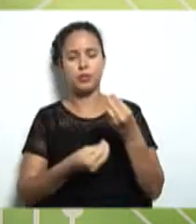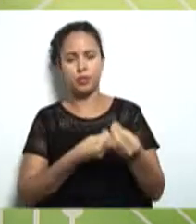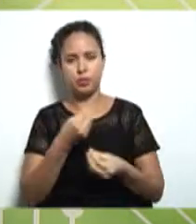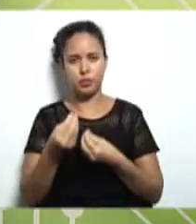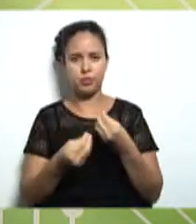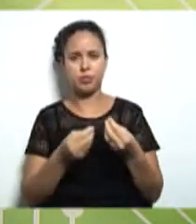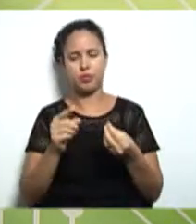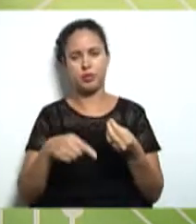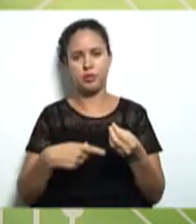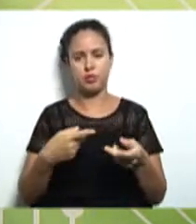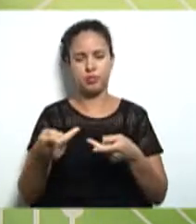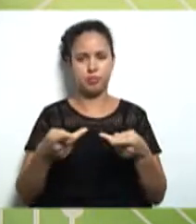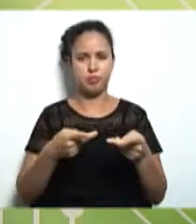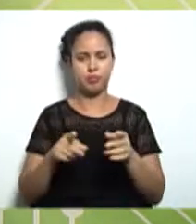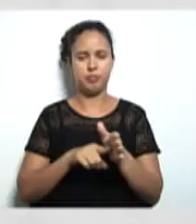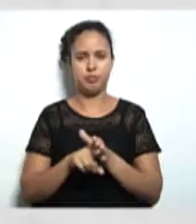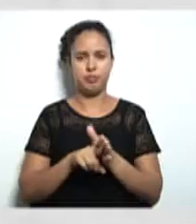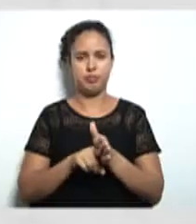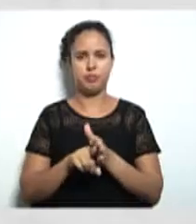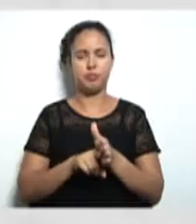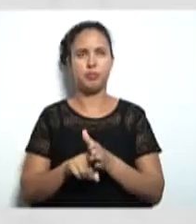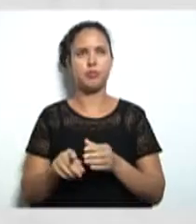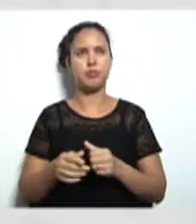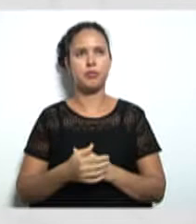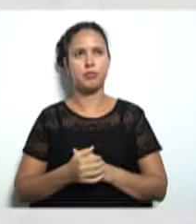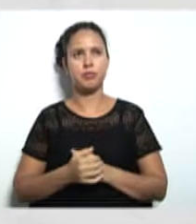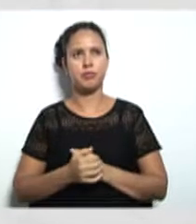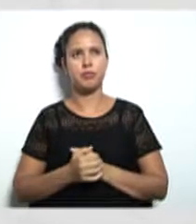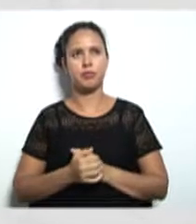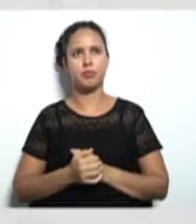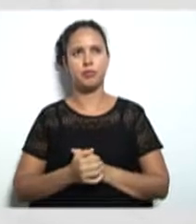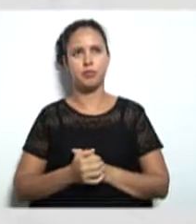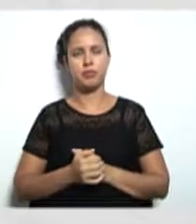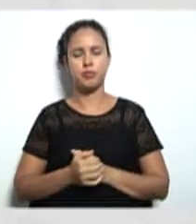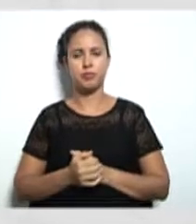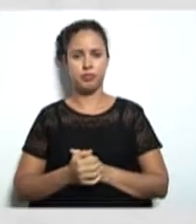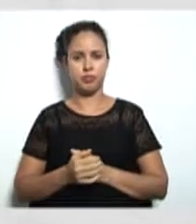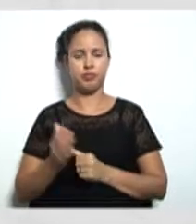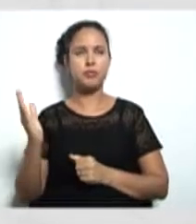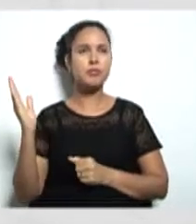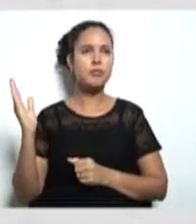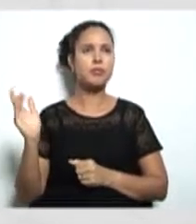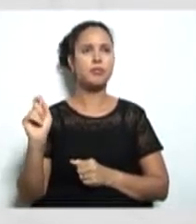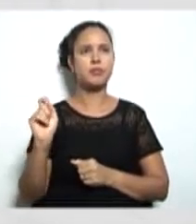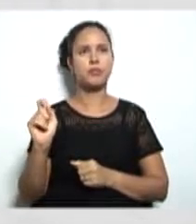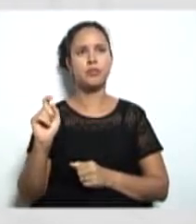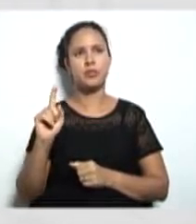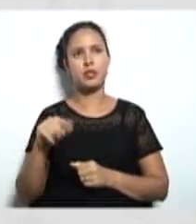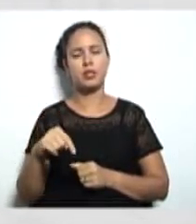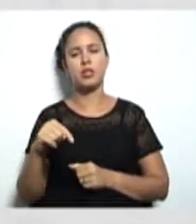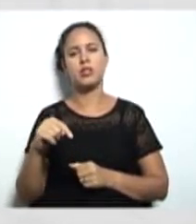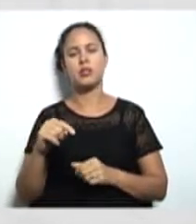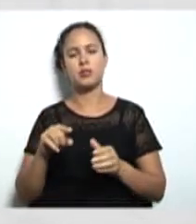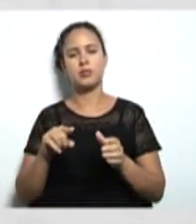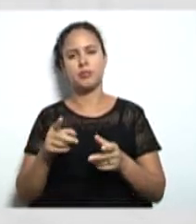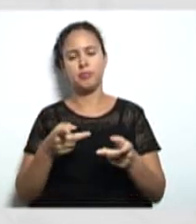um projeto de pesquisa. Aqui, a pesquisa científica, né, que nós estamos